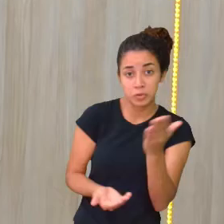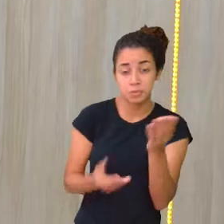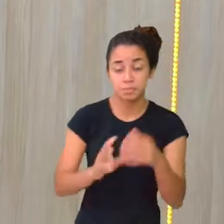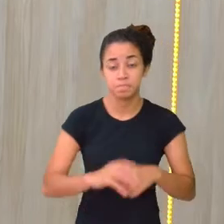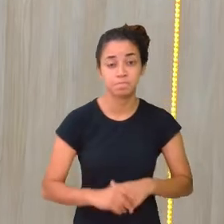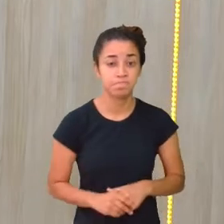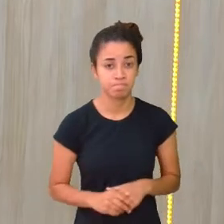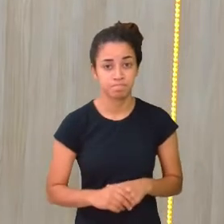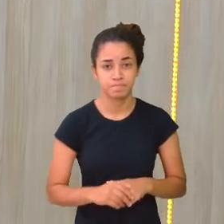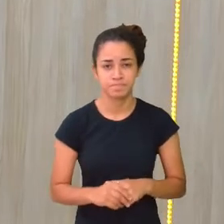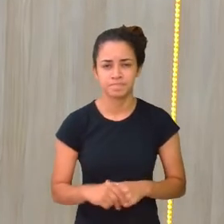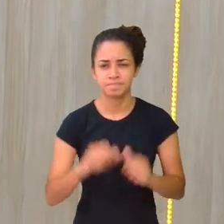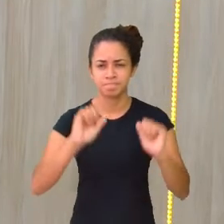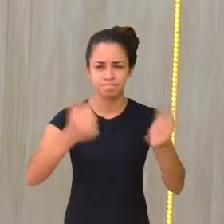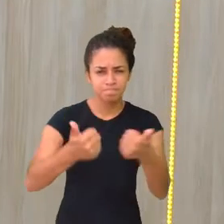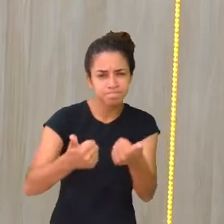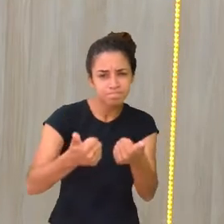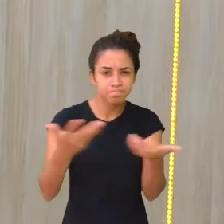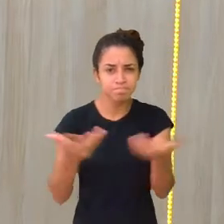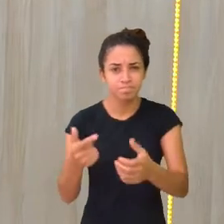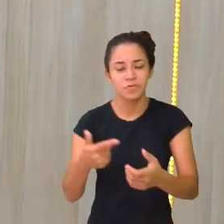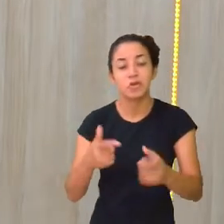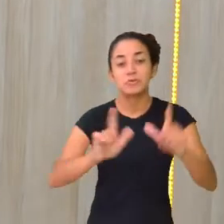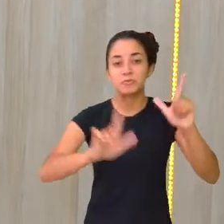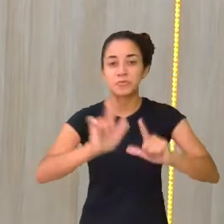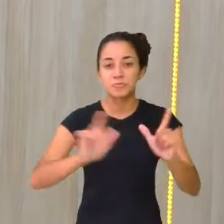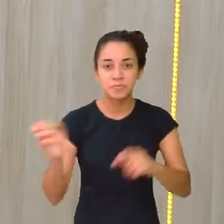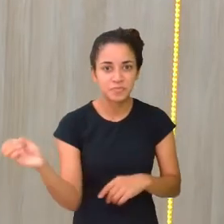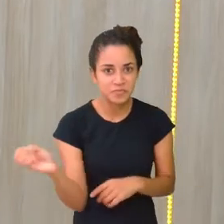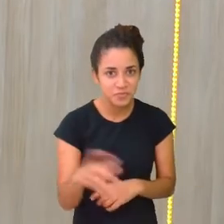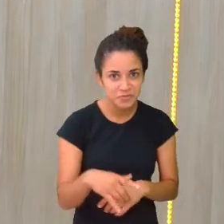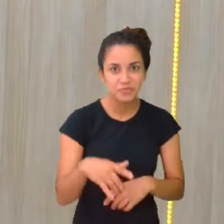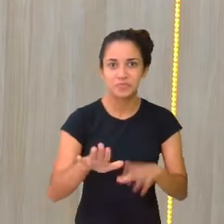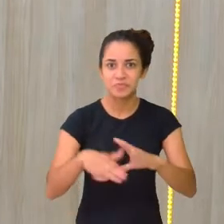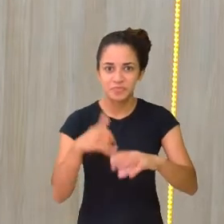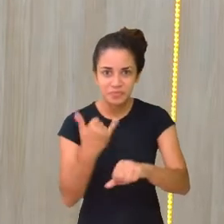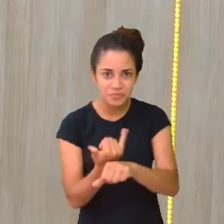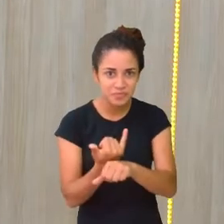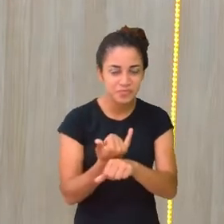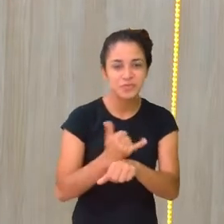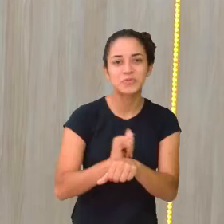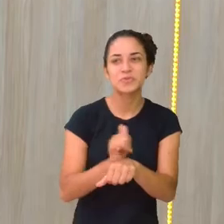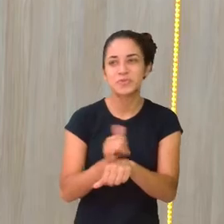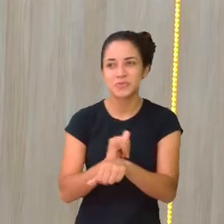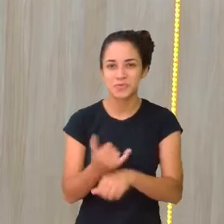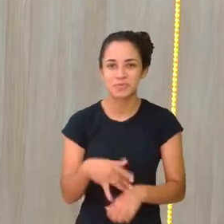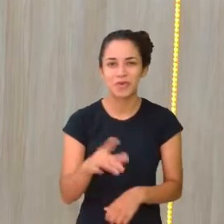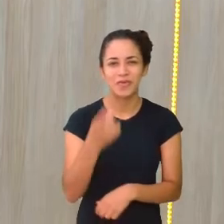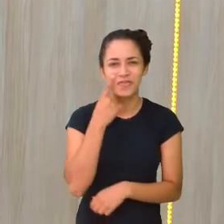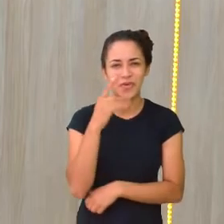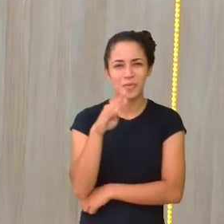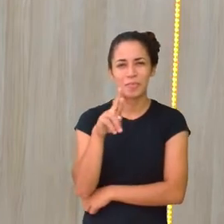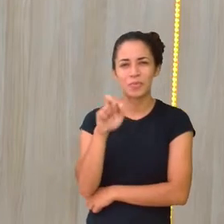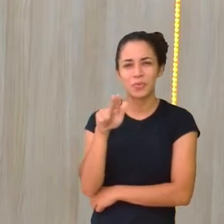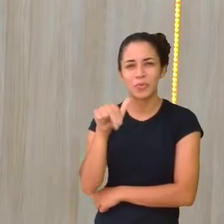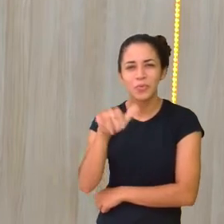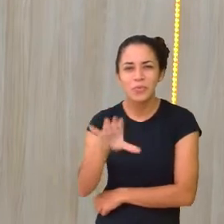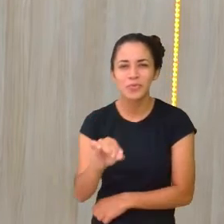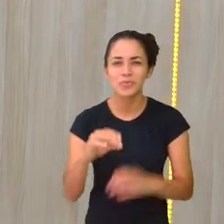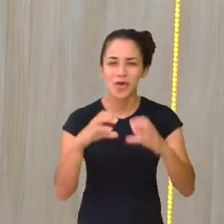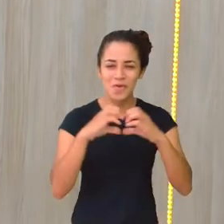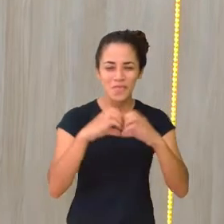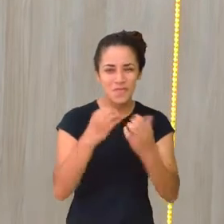Beleza, professor? Tem da TV Nova, canal no YouTube. É, Brunão. Olha, Bruno. Coraçãozinho para